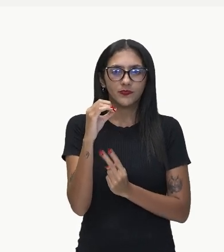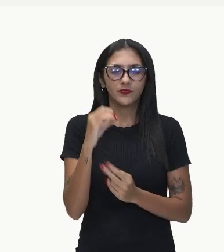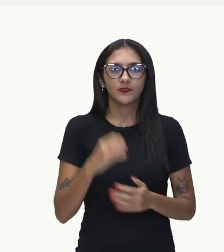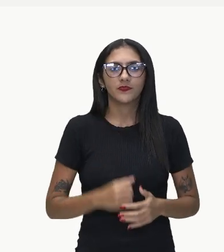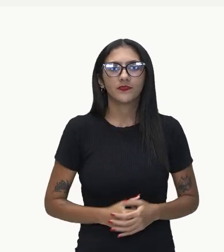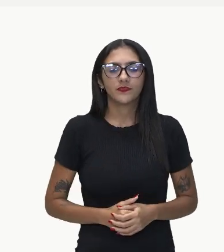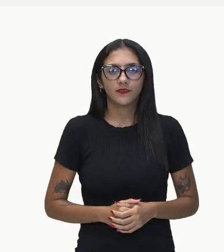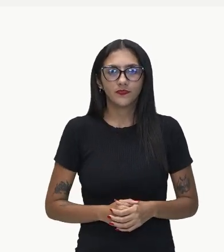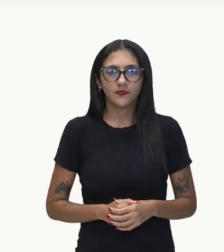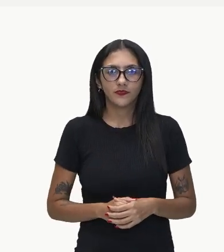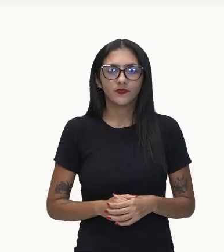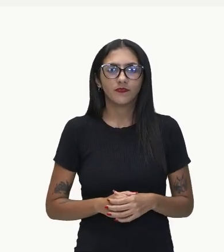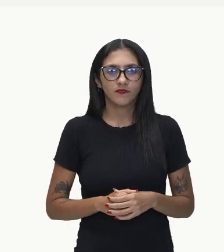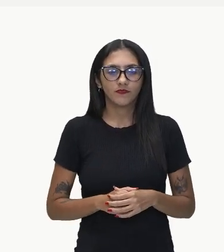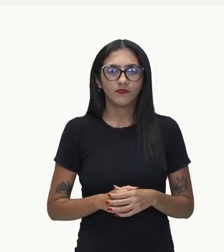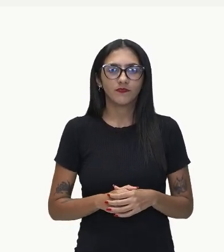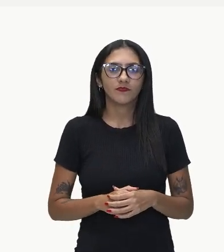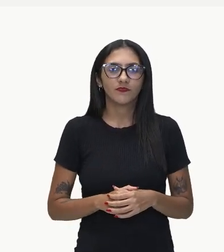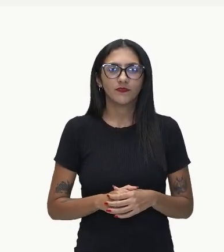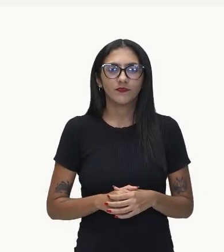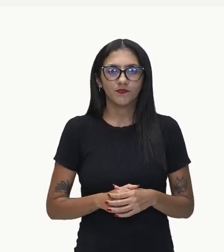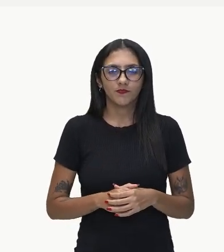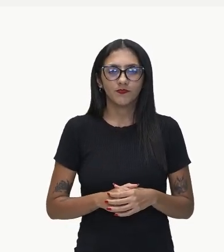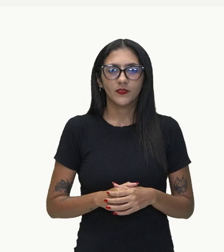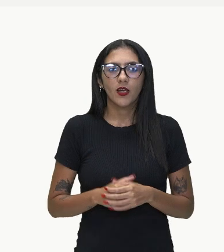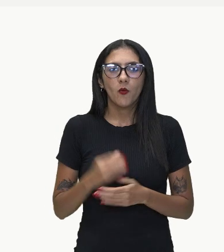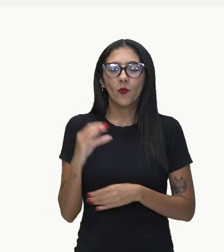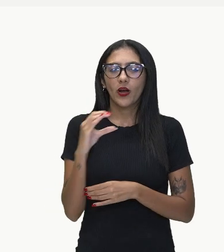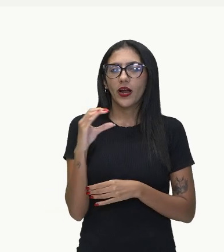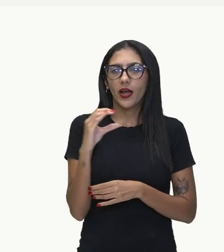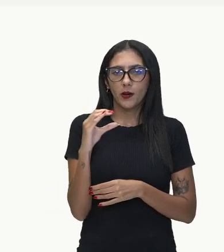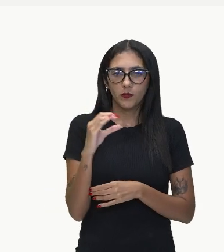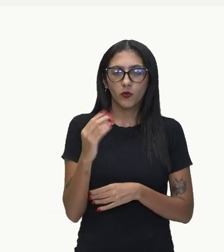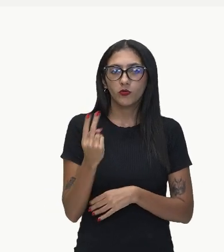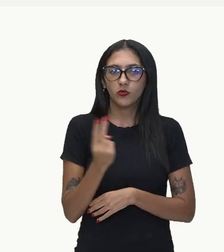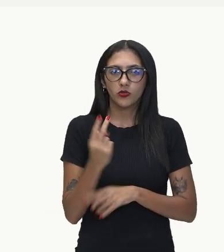a um carbono secundário, ok?